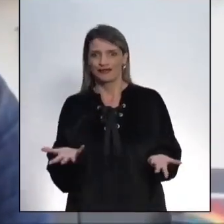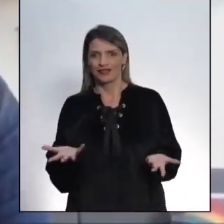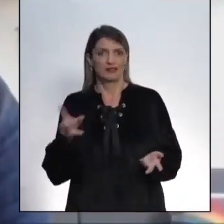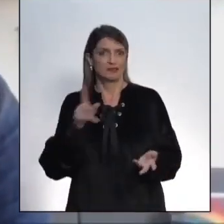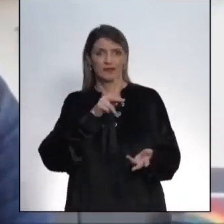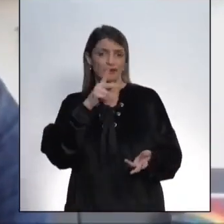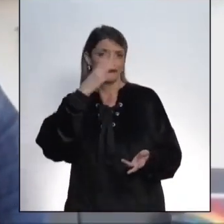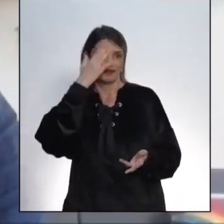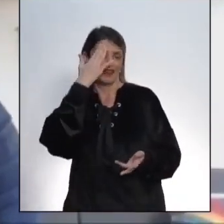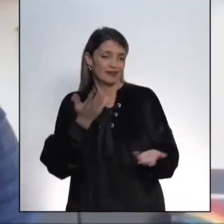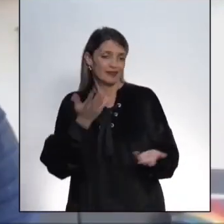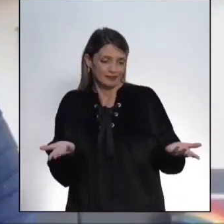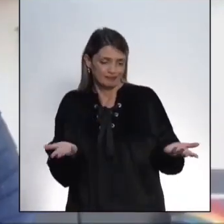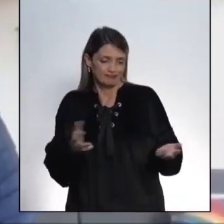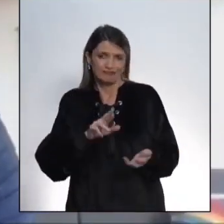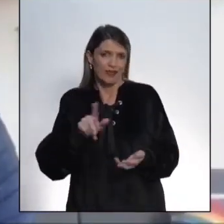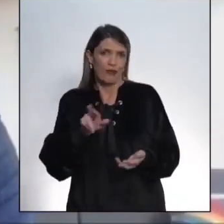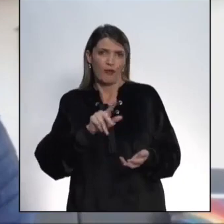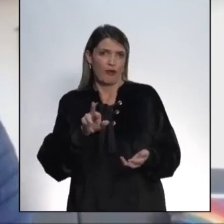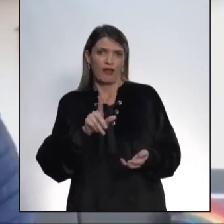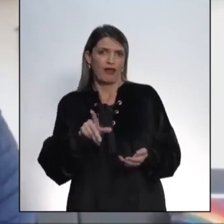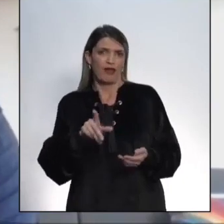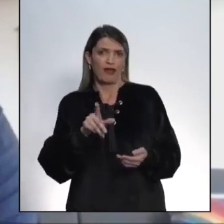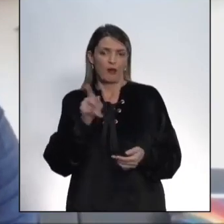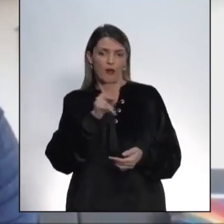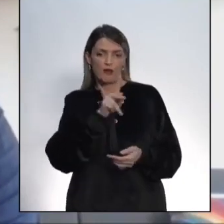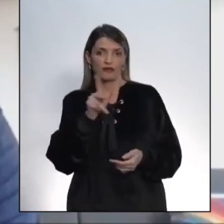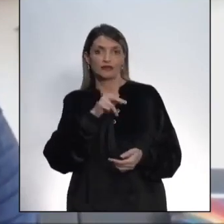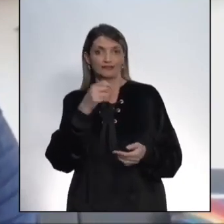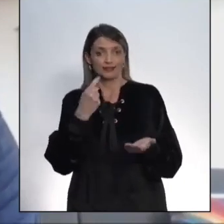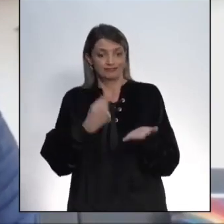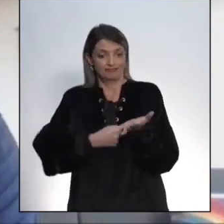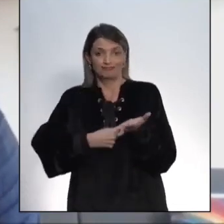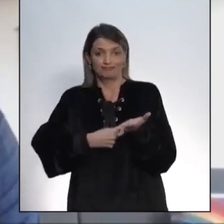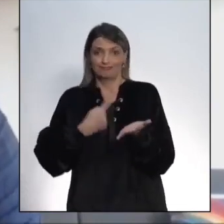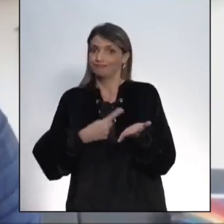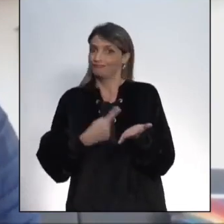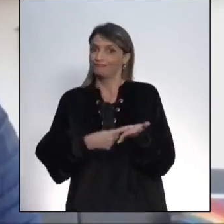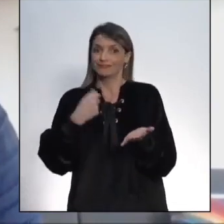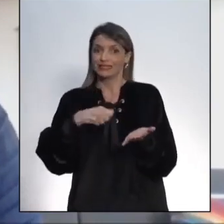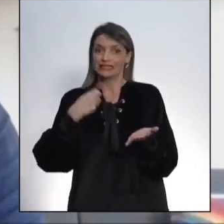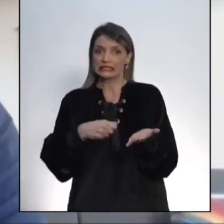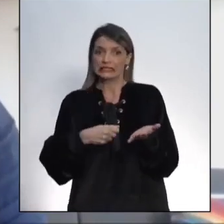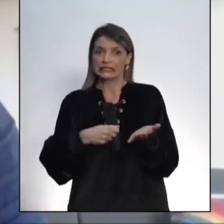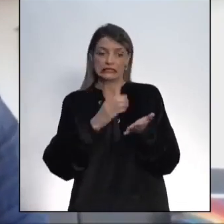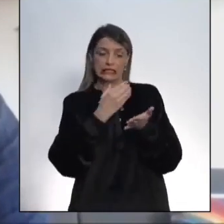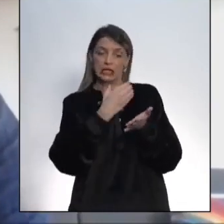sabe que não é assim. O professor tem um currículo a cobrir, ele tem uma avaliação a fazer, ele tem uma